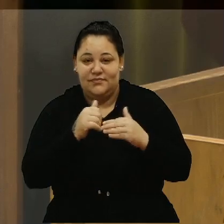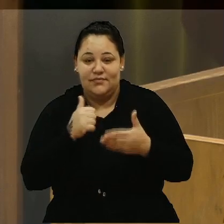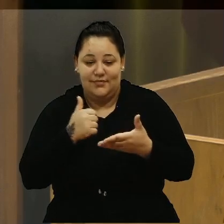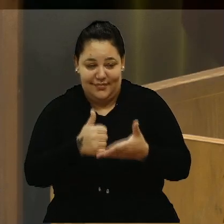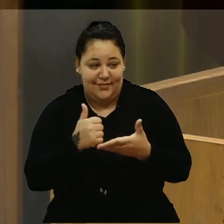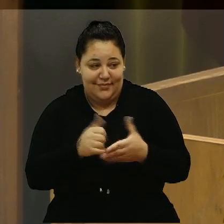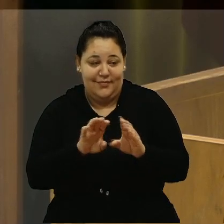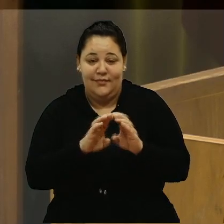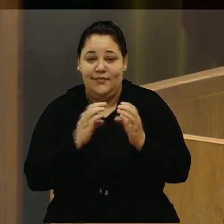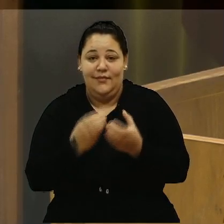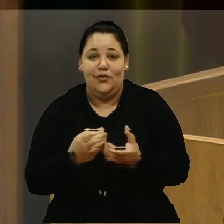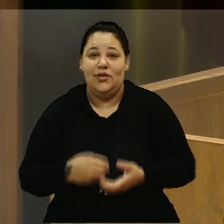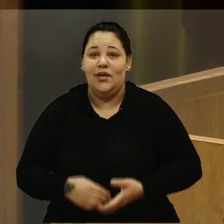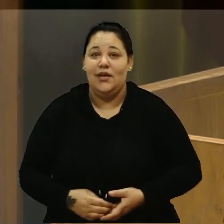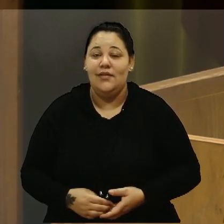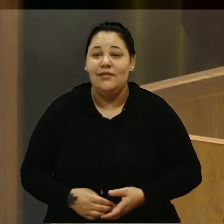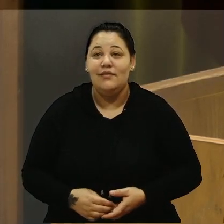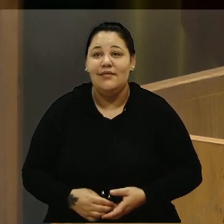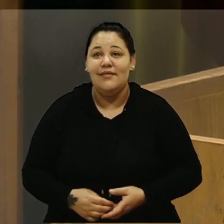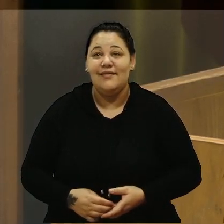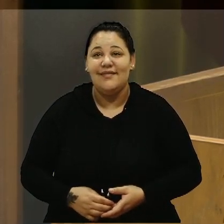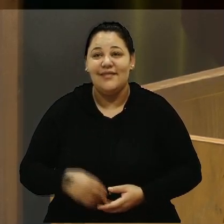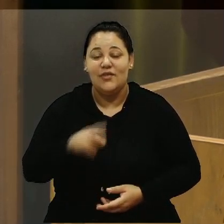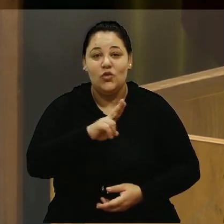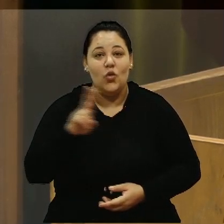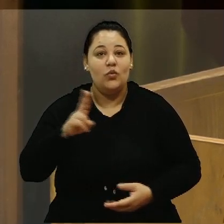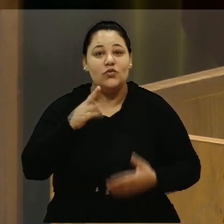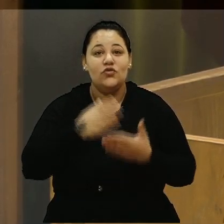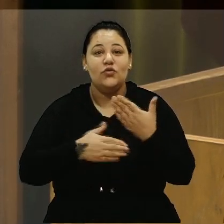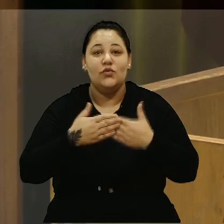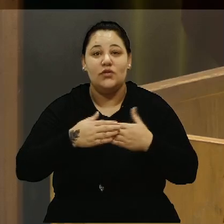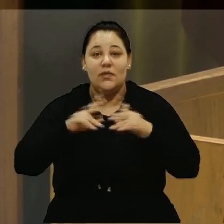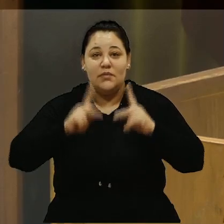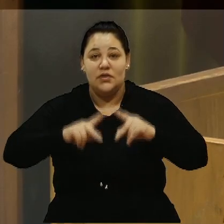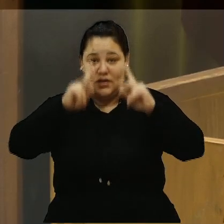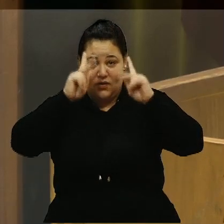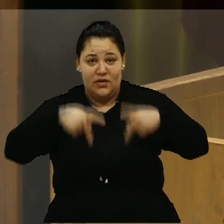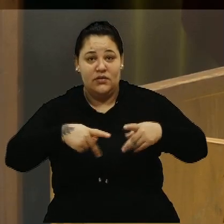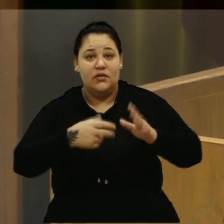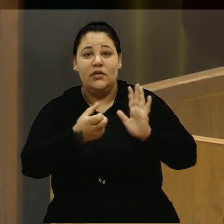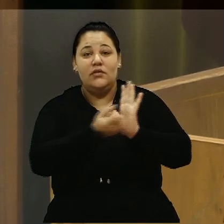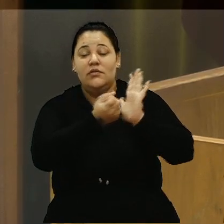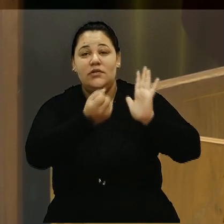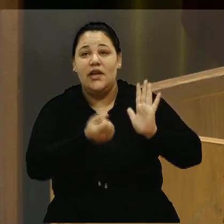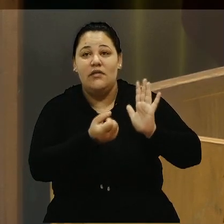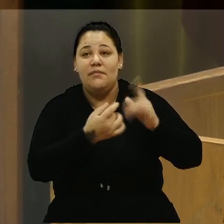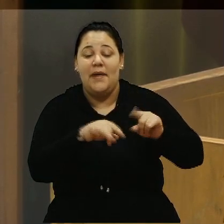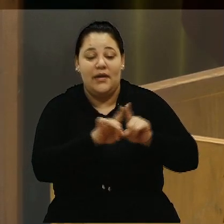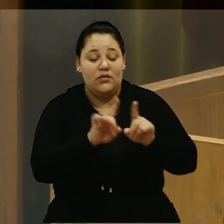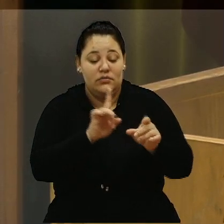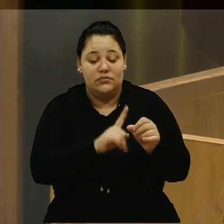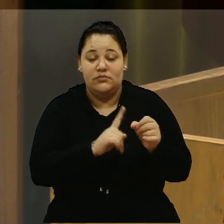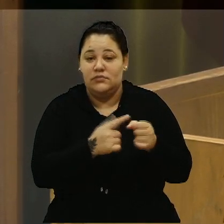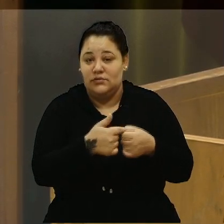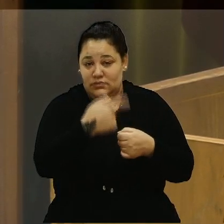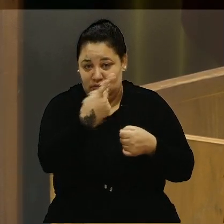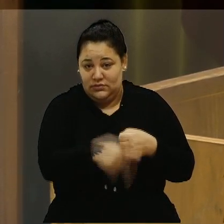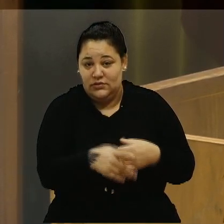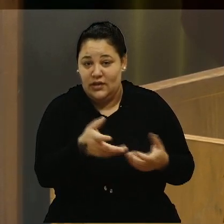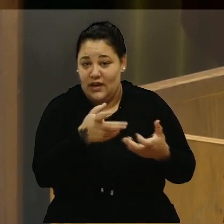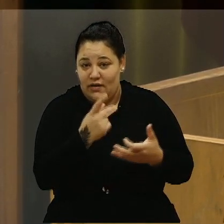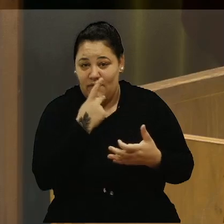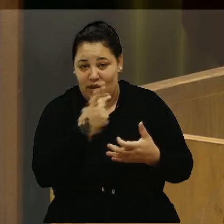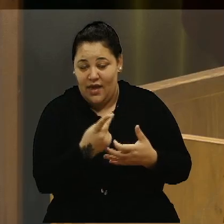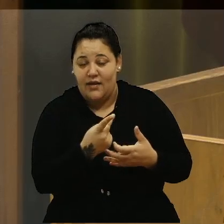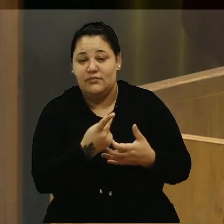comunidade. Portanto, em nome de todos aqueles que reconhecem o impacto da Autotrave em nossa cidade, quero expressar